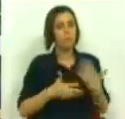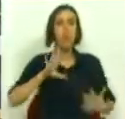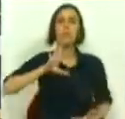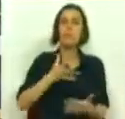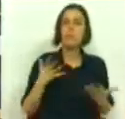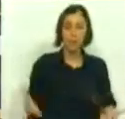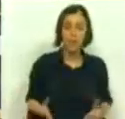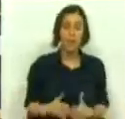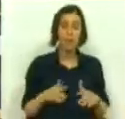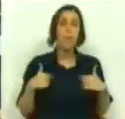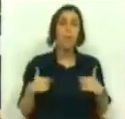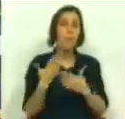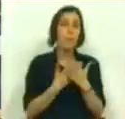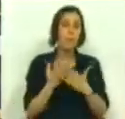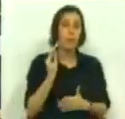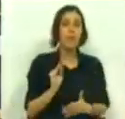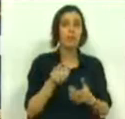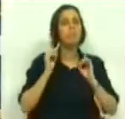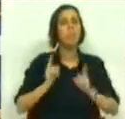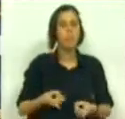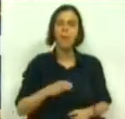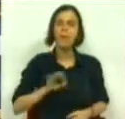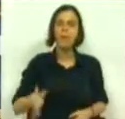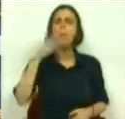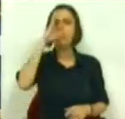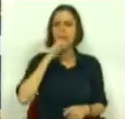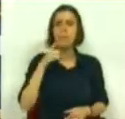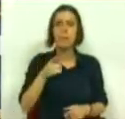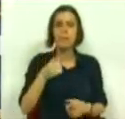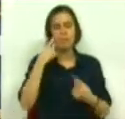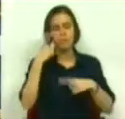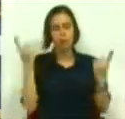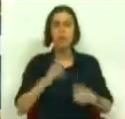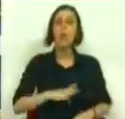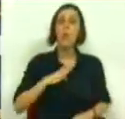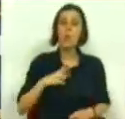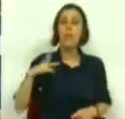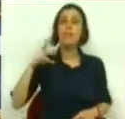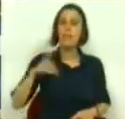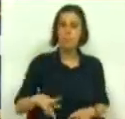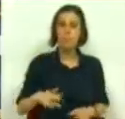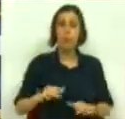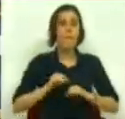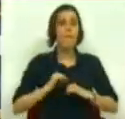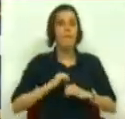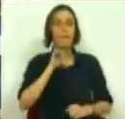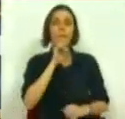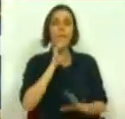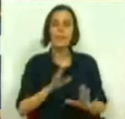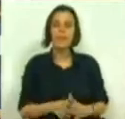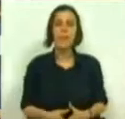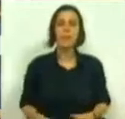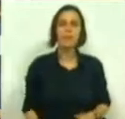país, os próprios mercados financeiros começam, Sr. Primeiro-Ministro, a espelhar confiança em Portugal e na nossa